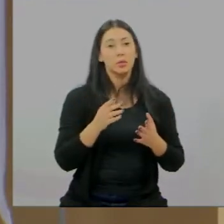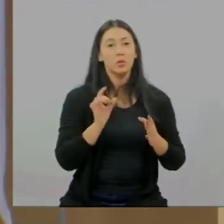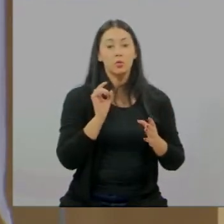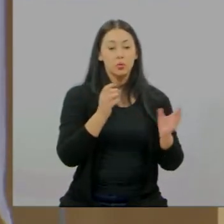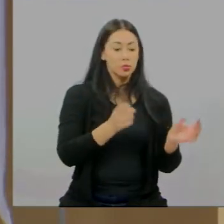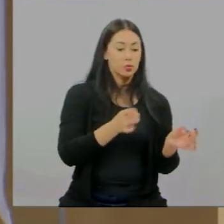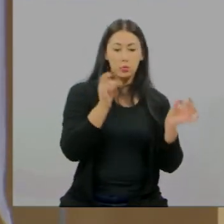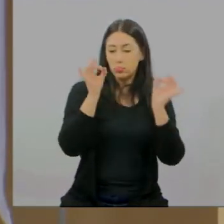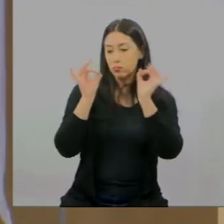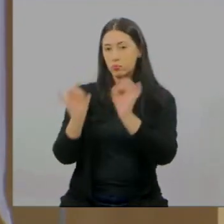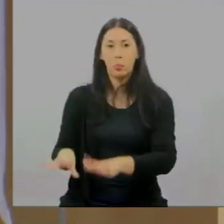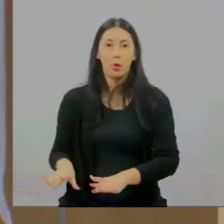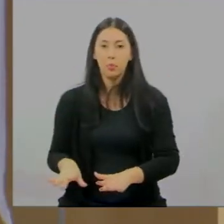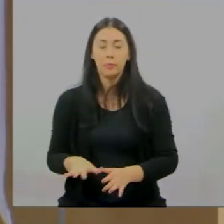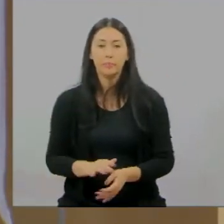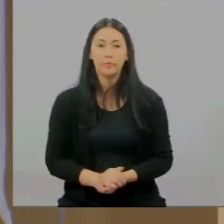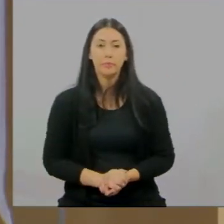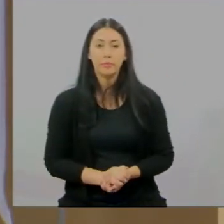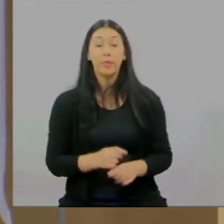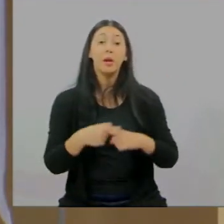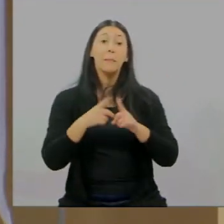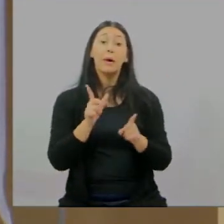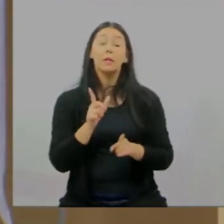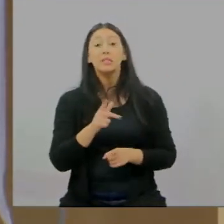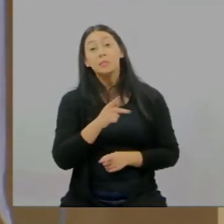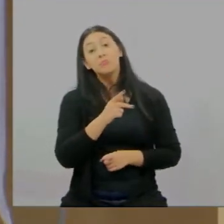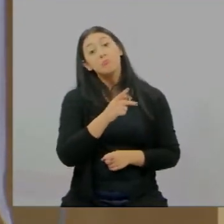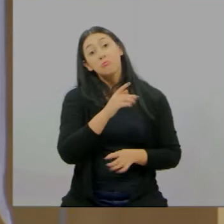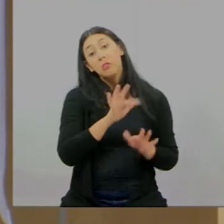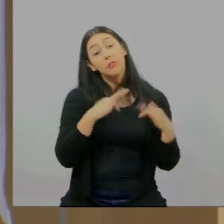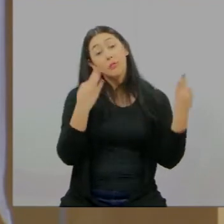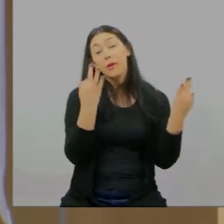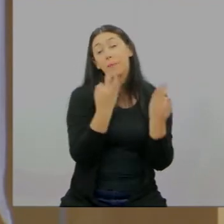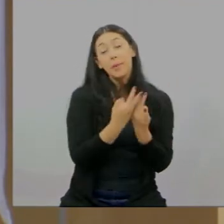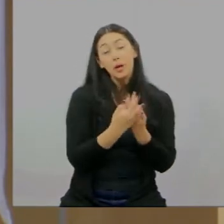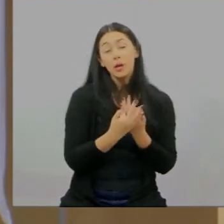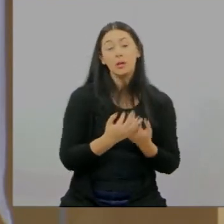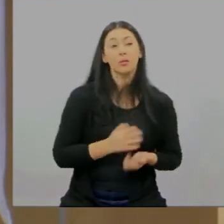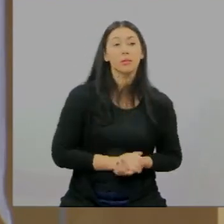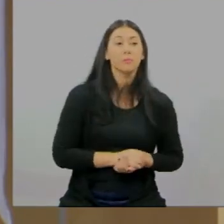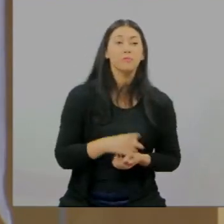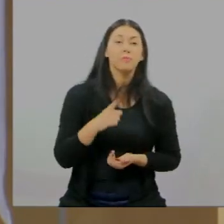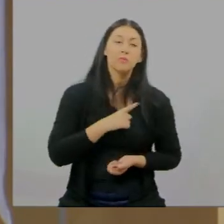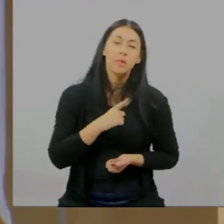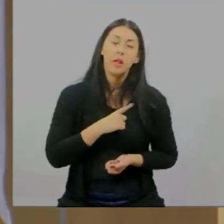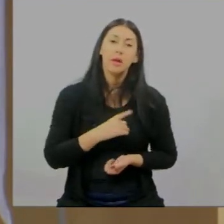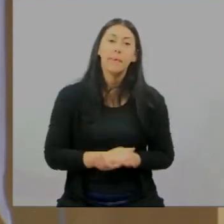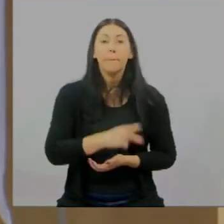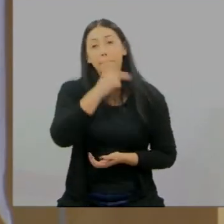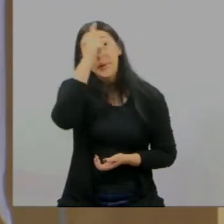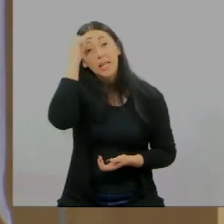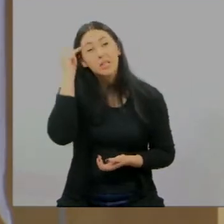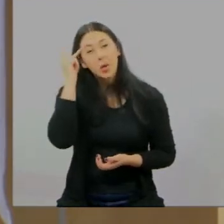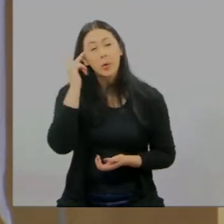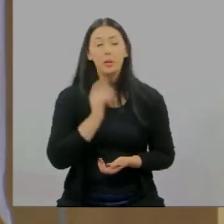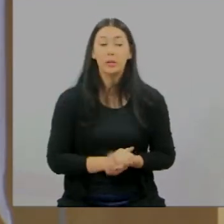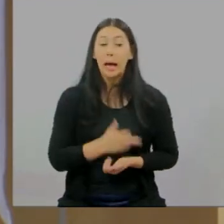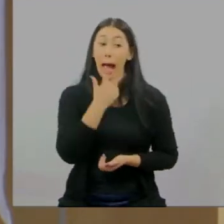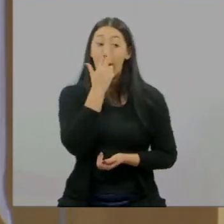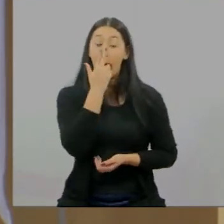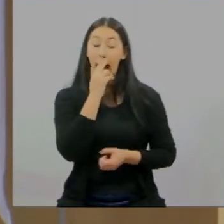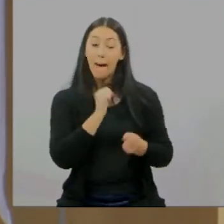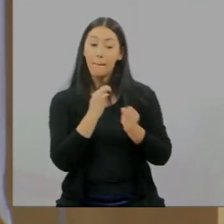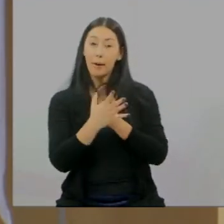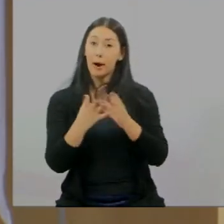Infelizmente, a maioria dessas famílias que tem as pessoas com suspeita do Covid que